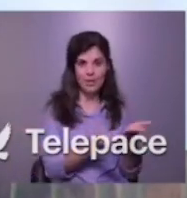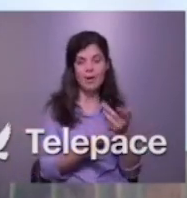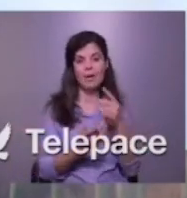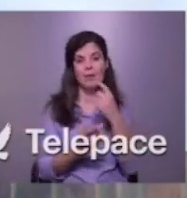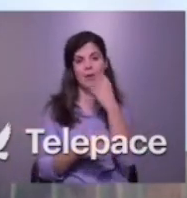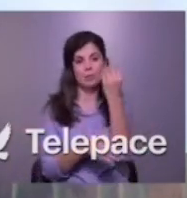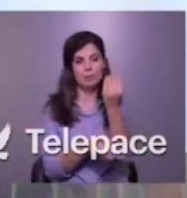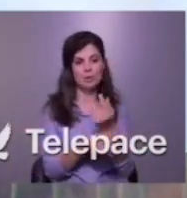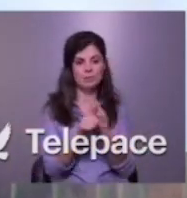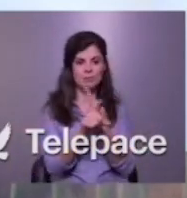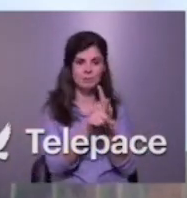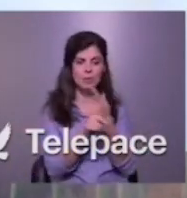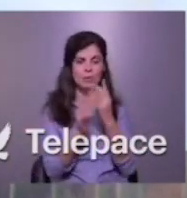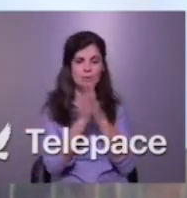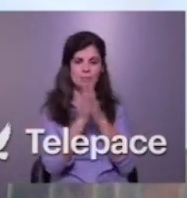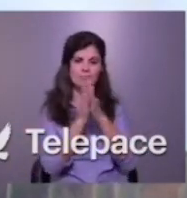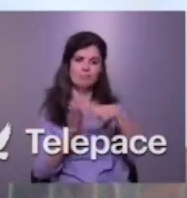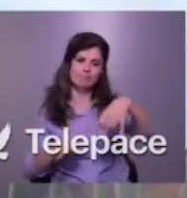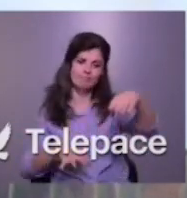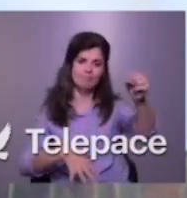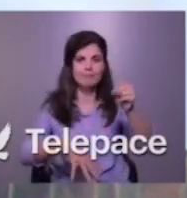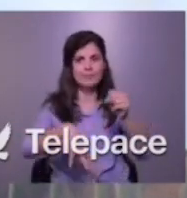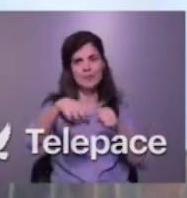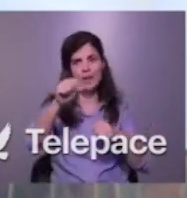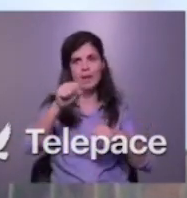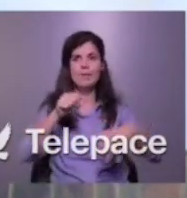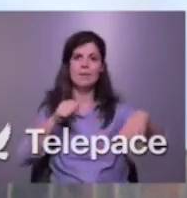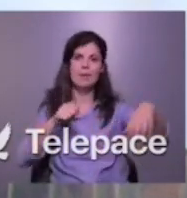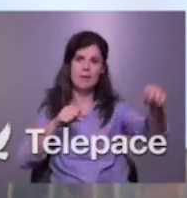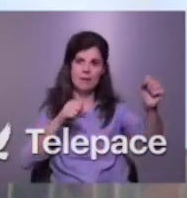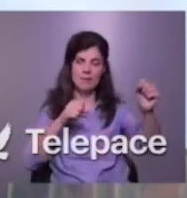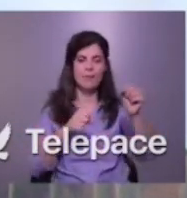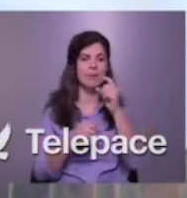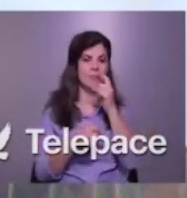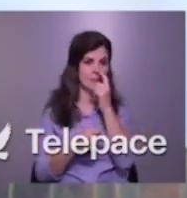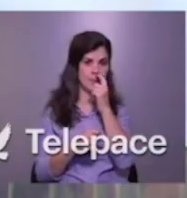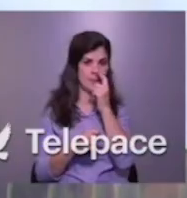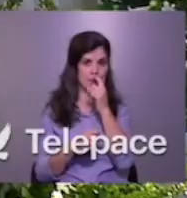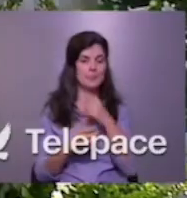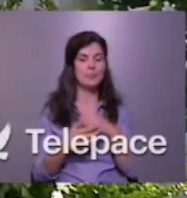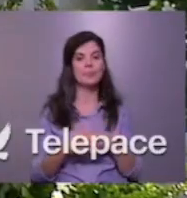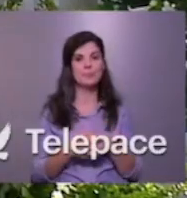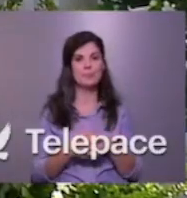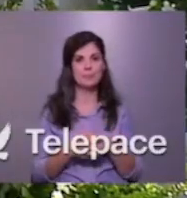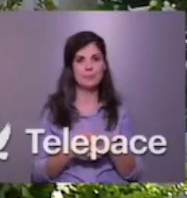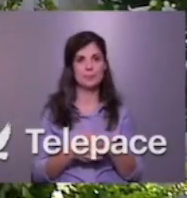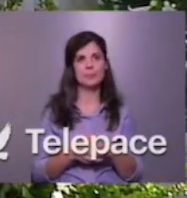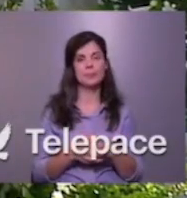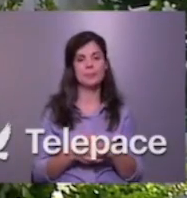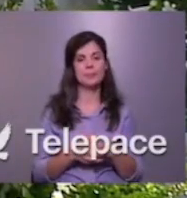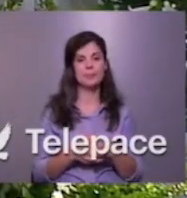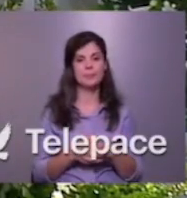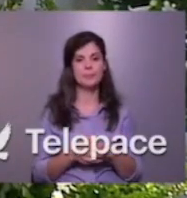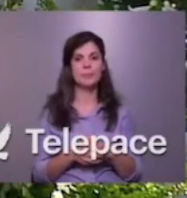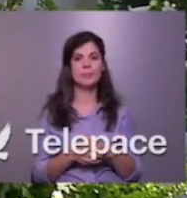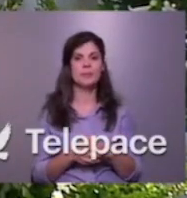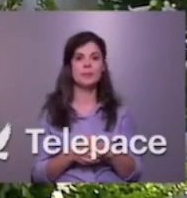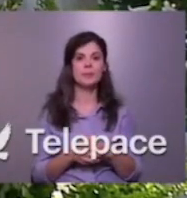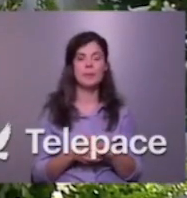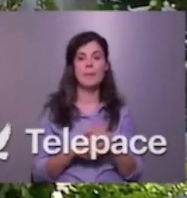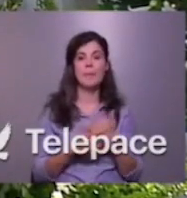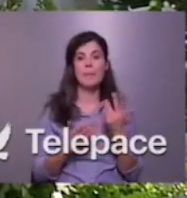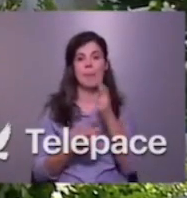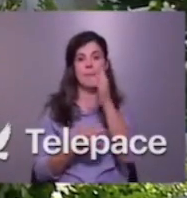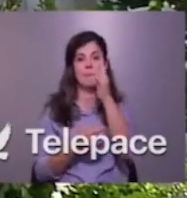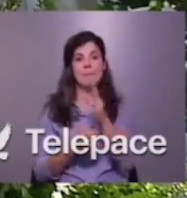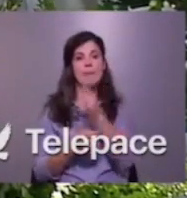assisti benignamente os vossos servos e fazei que, levando consigo estes símbolos da fé e da piedade,